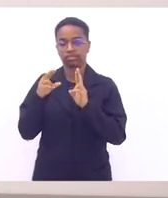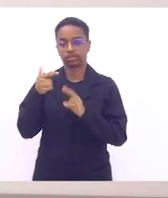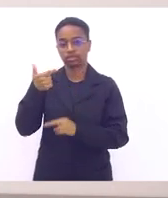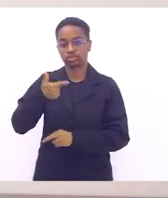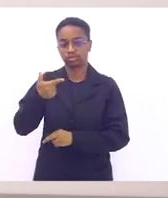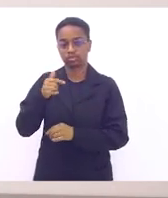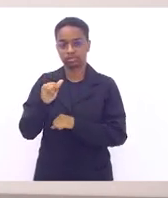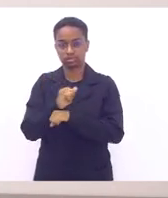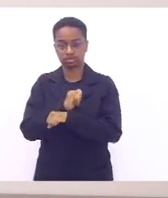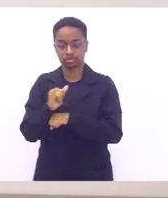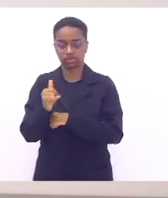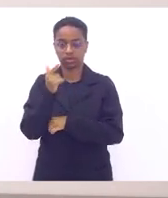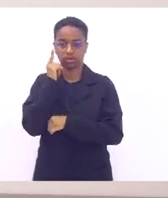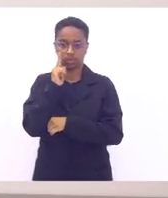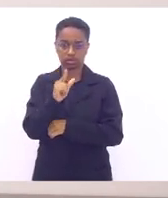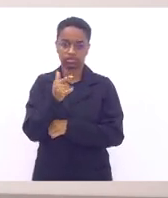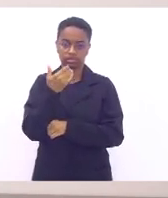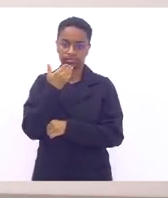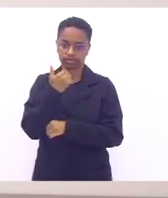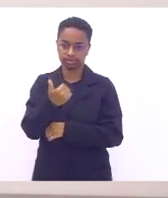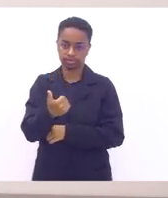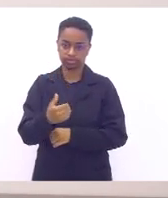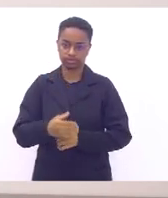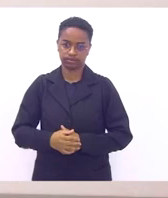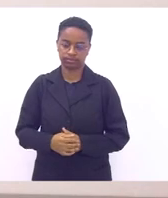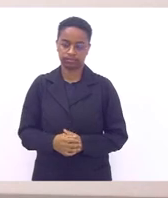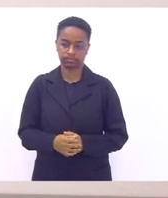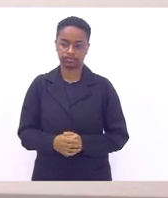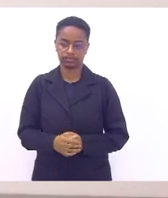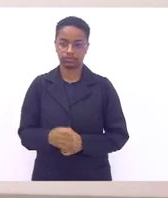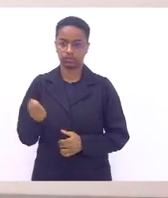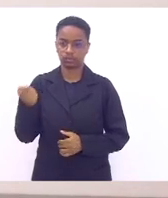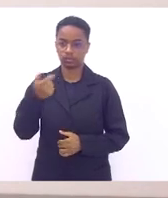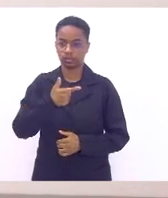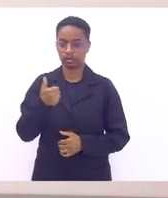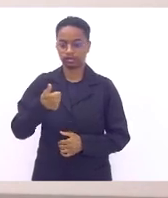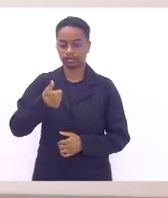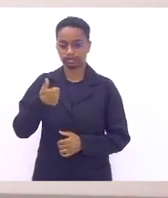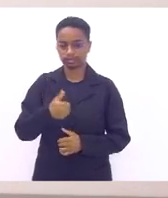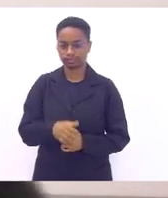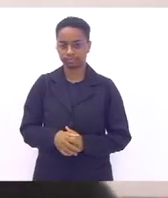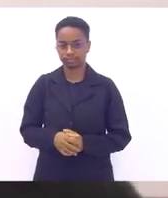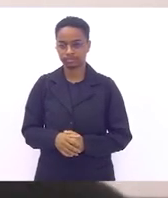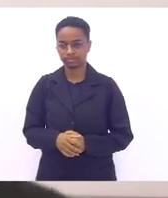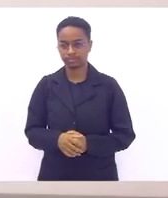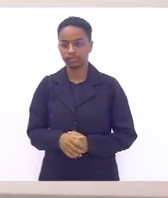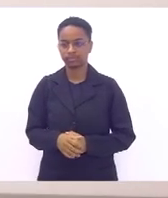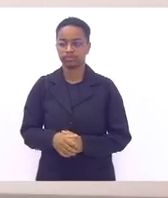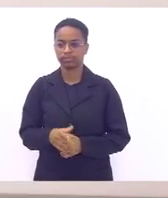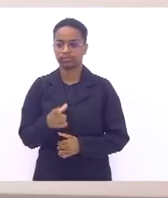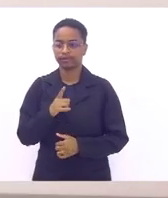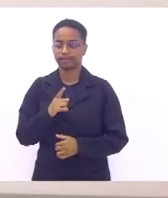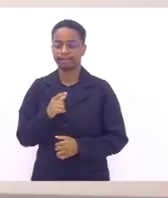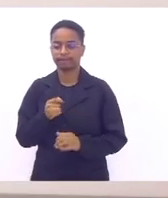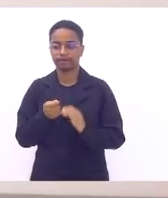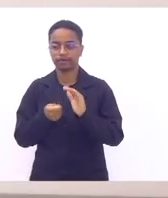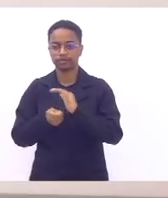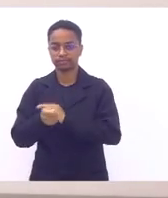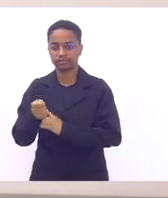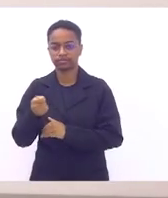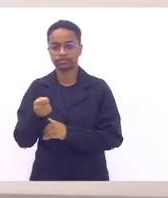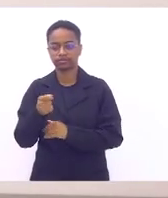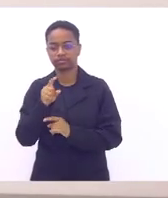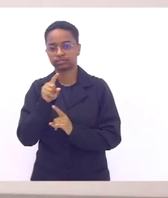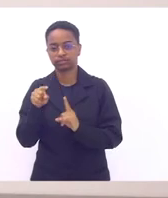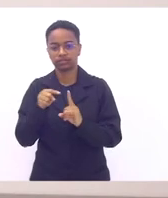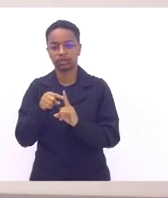estratégia seja mais eficaz e eficiente do que a primeira. Nós temos um investimento que foi previsto no início, no planejamento,